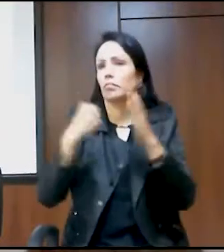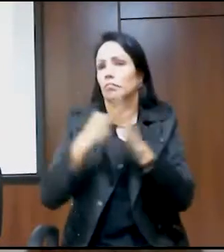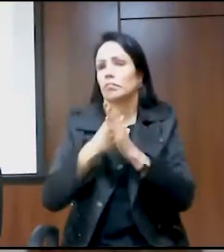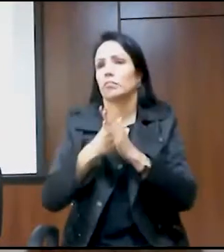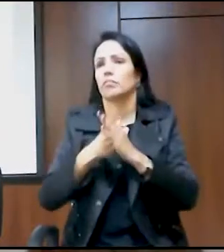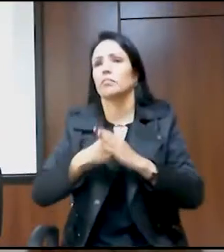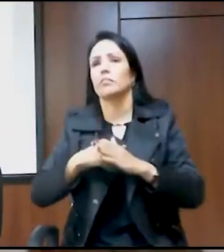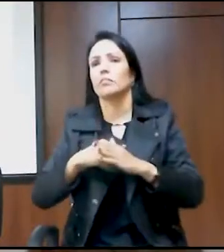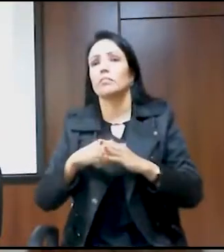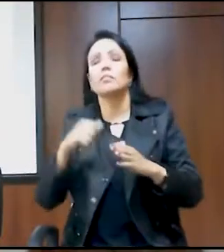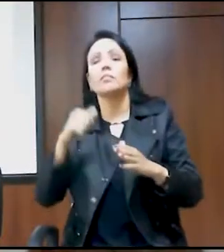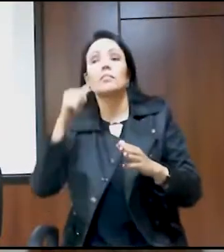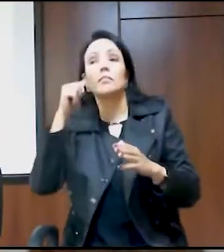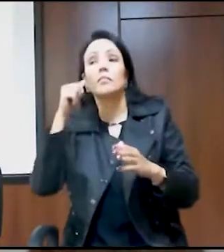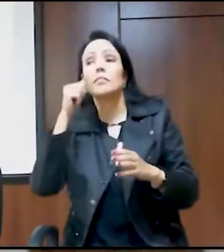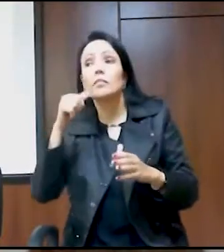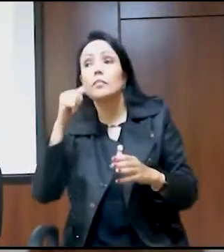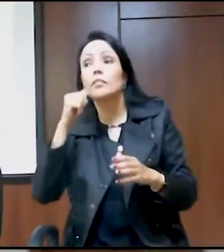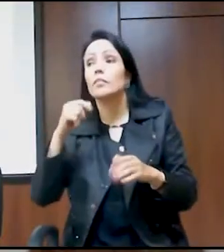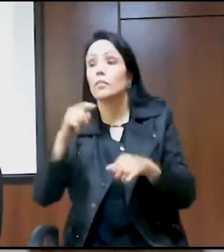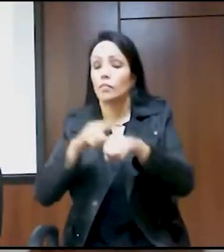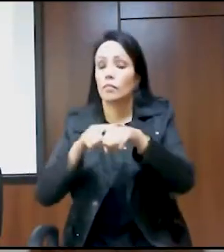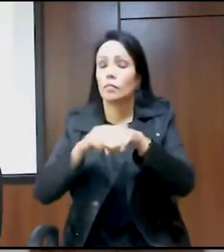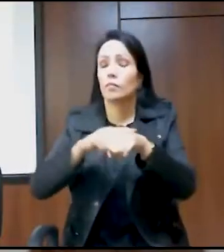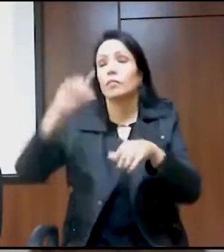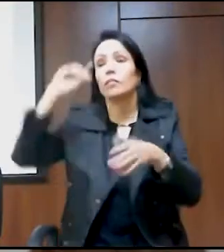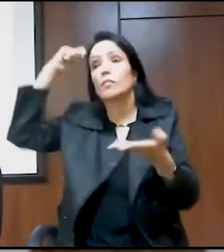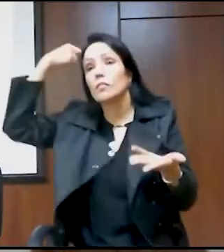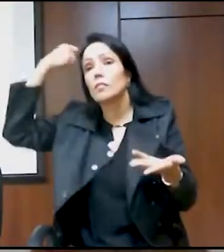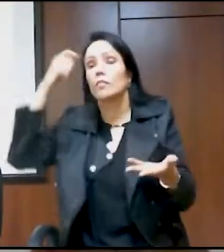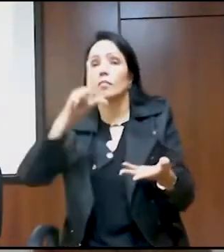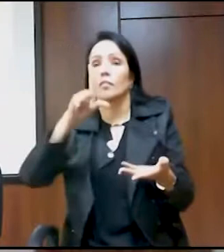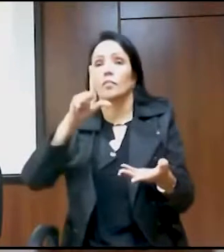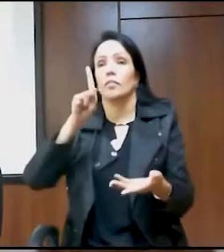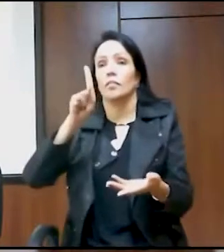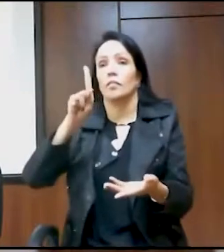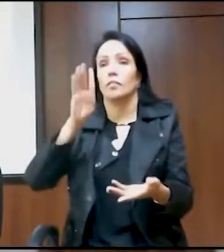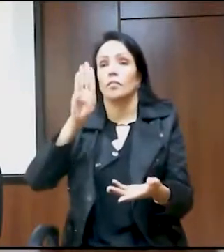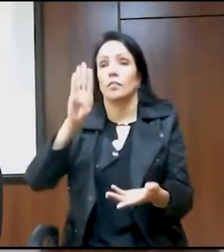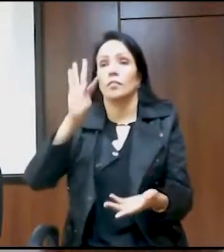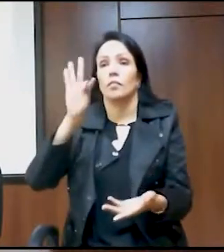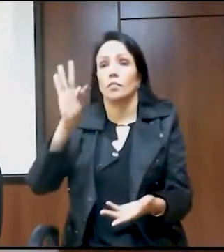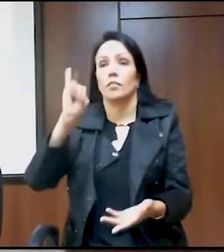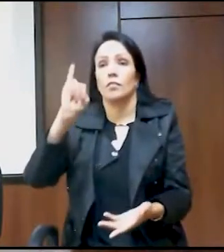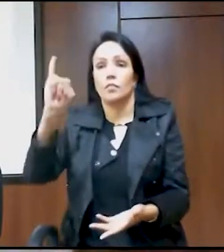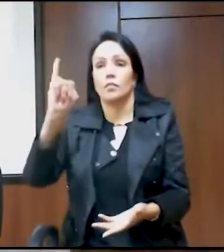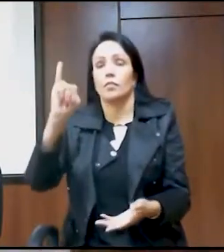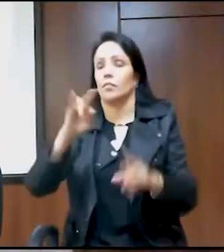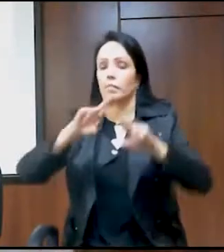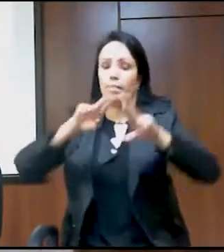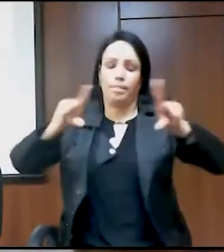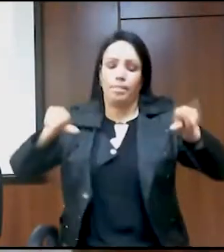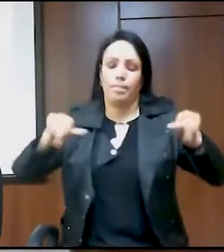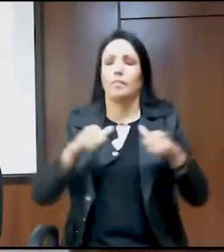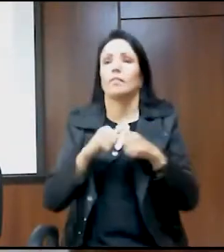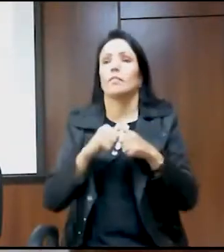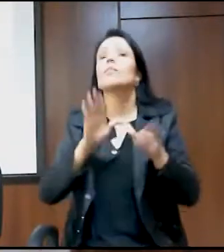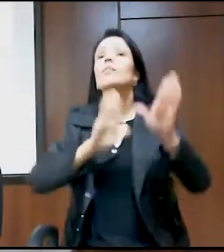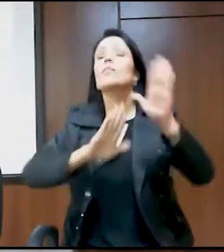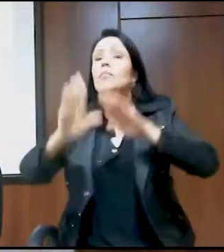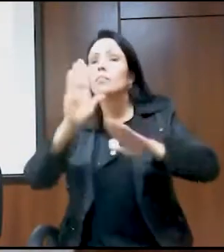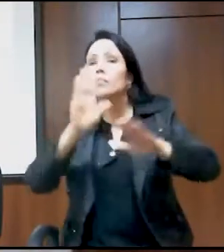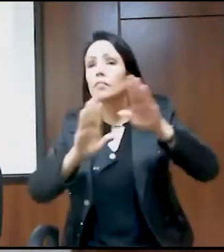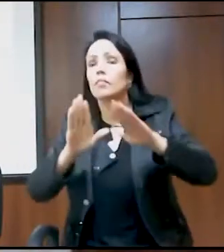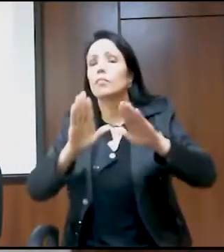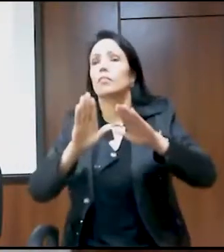à população negra, LGBTI, etc., né? E qual é o cuidado que a gente tem que tomar quando a